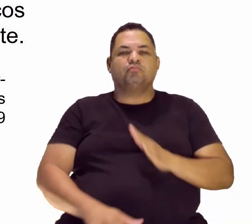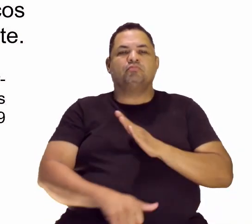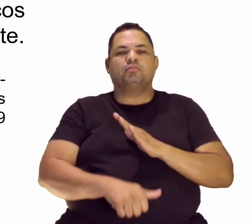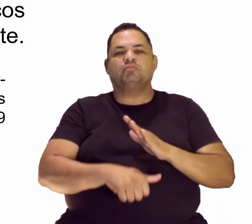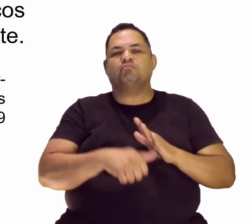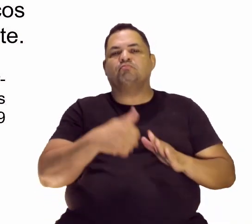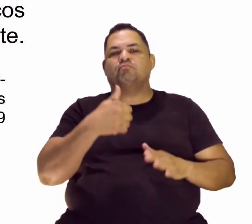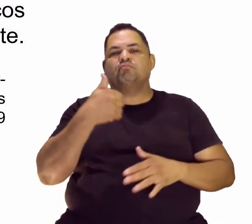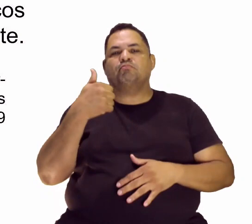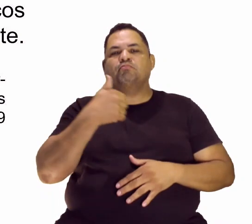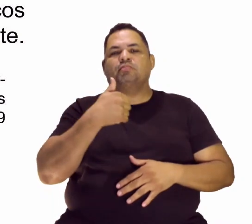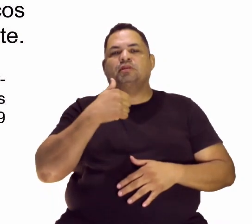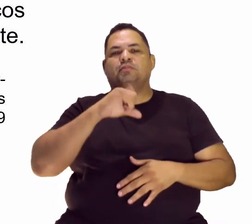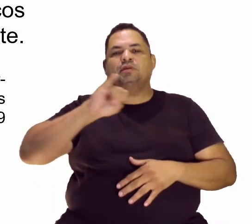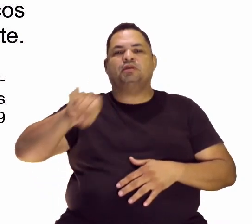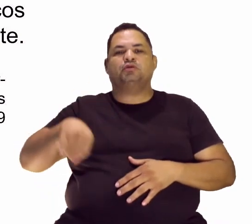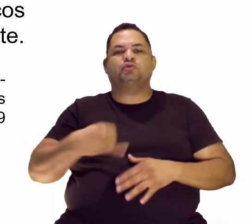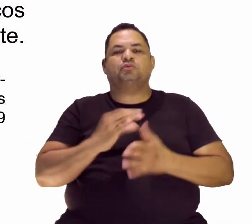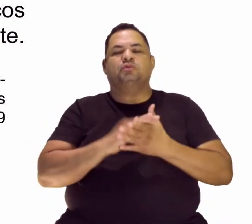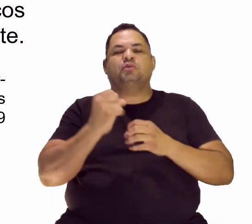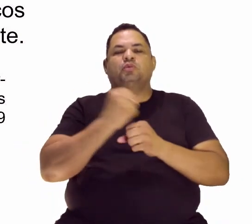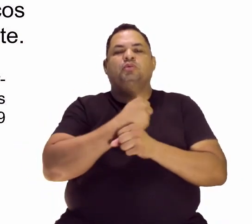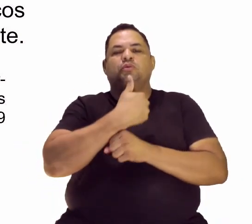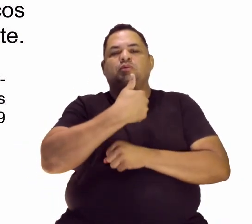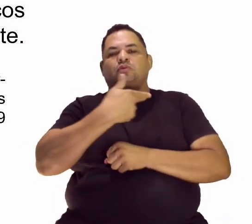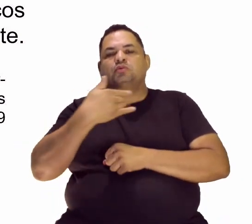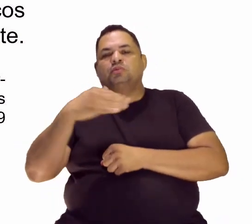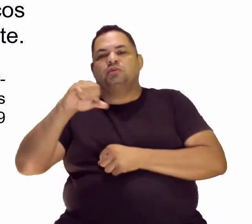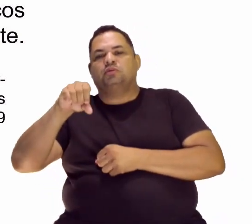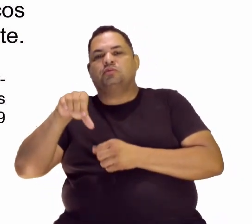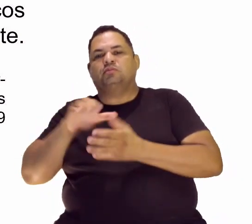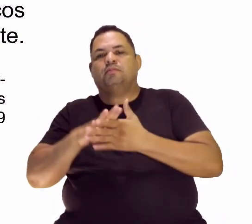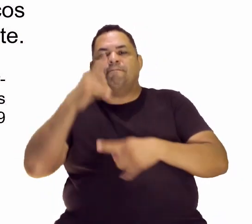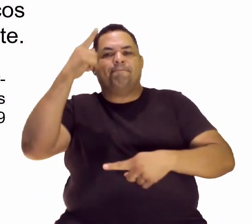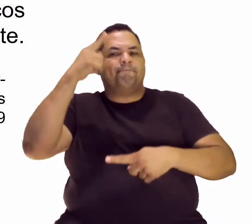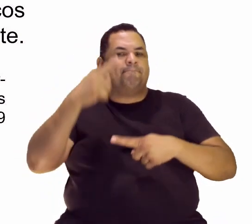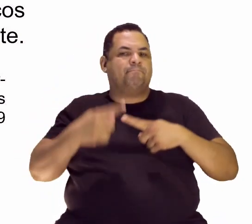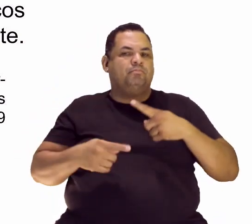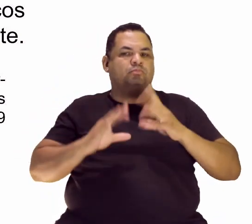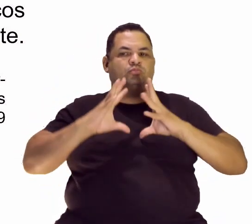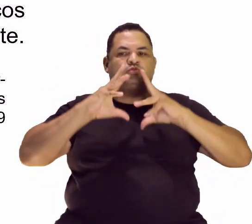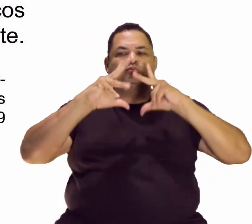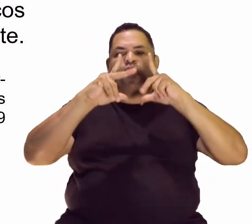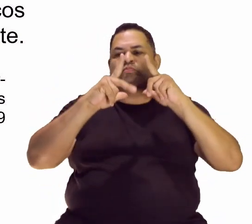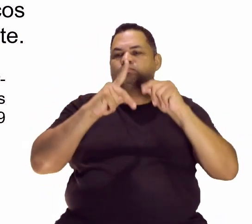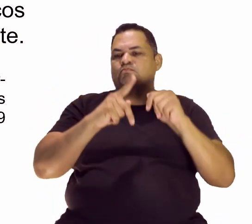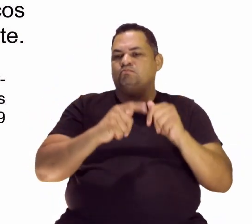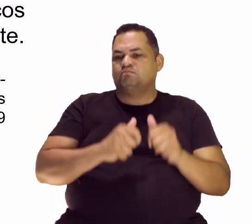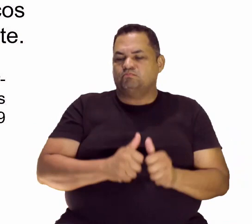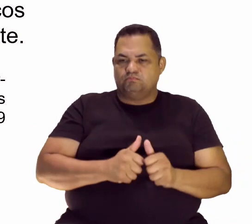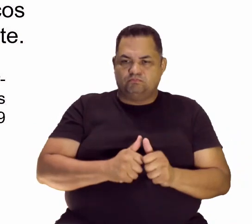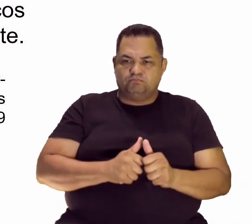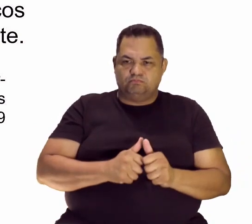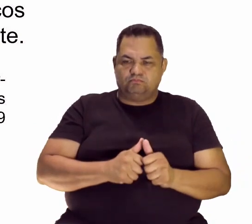Desde o 1º de janeiro de 2019, está proibido